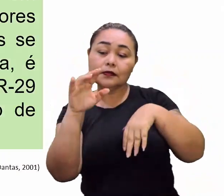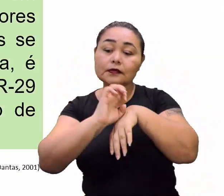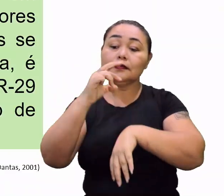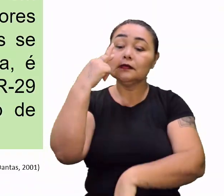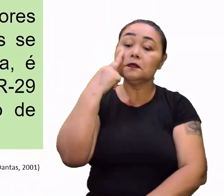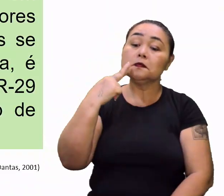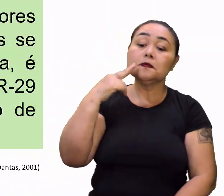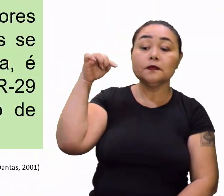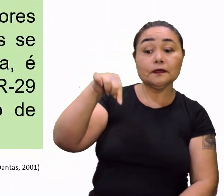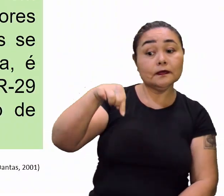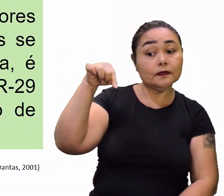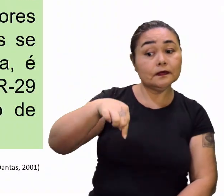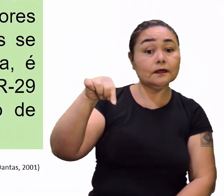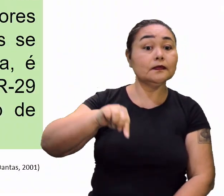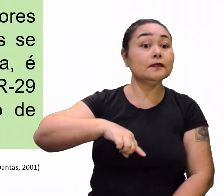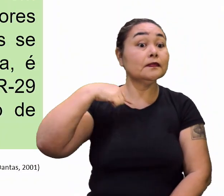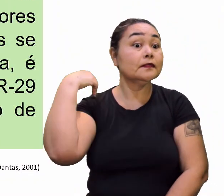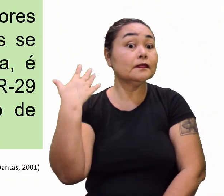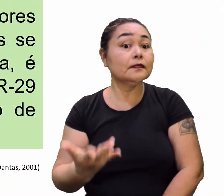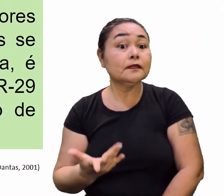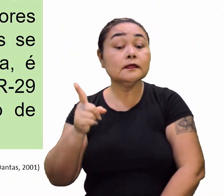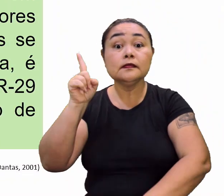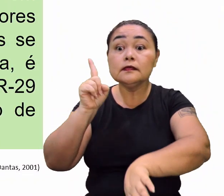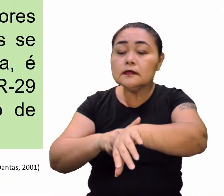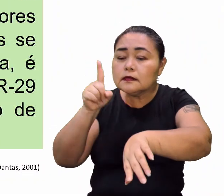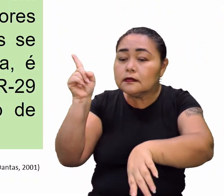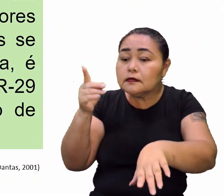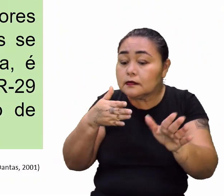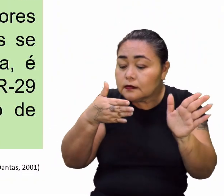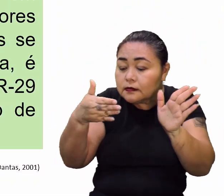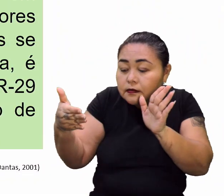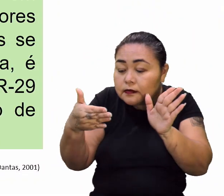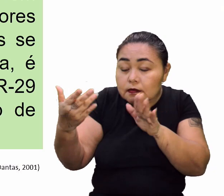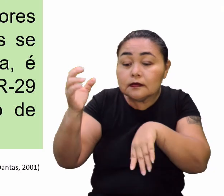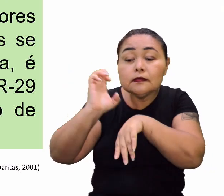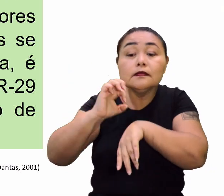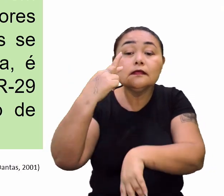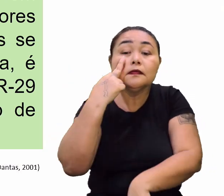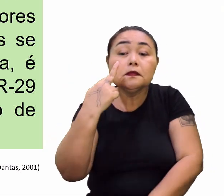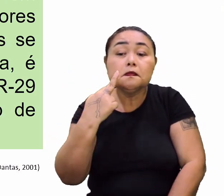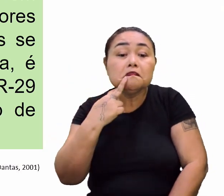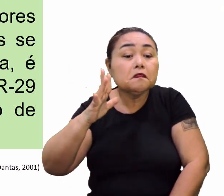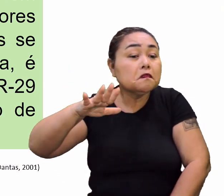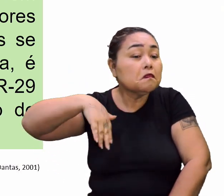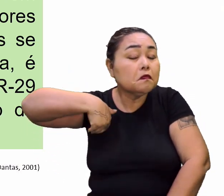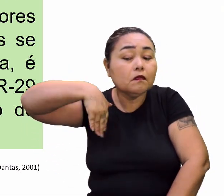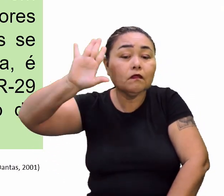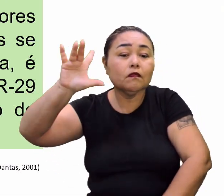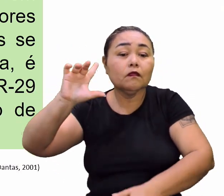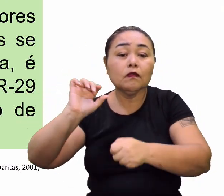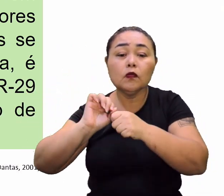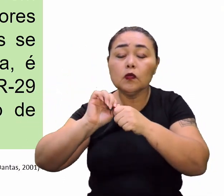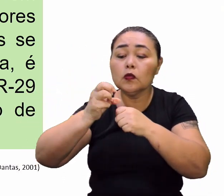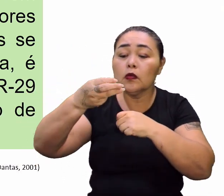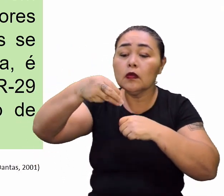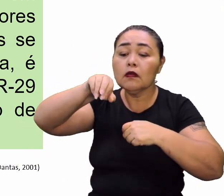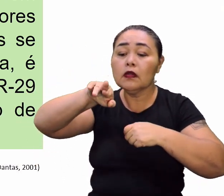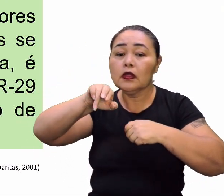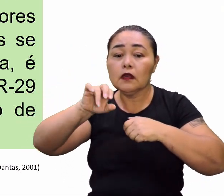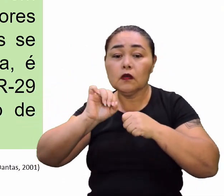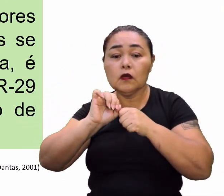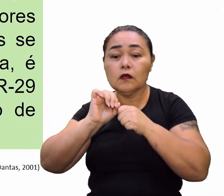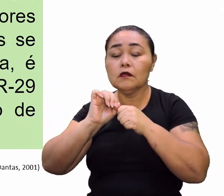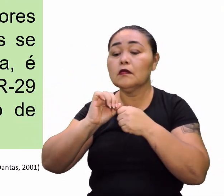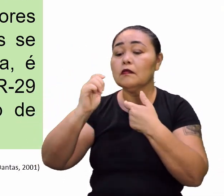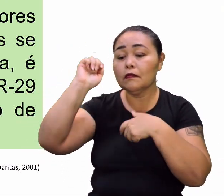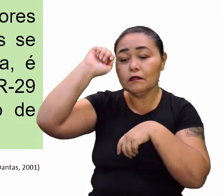Rondônia. Beleza, ó. Então em pouco tempo Rondônia torna-se um dos maiores produtores de minério